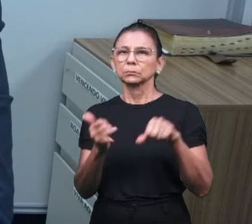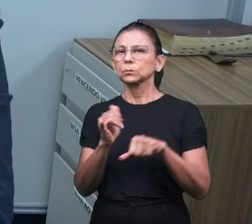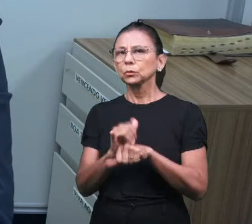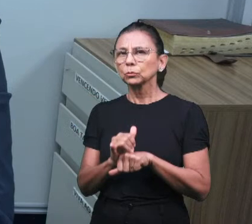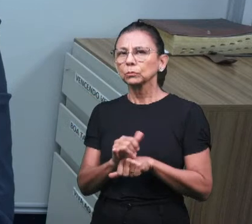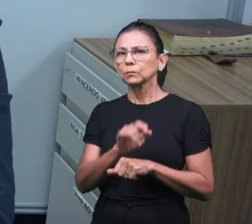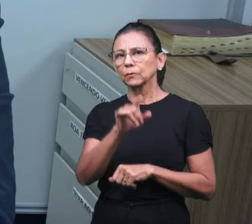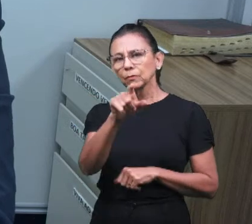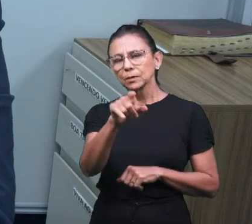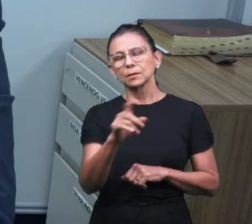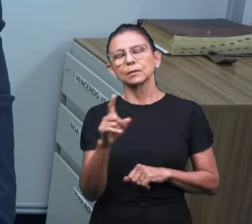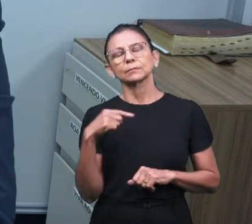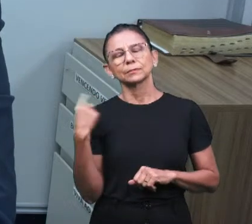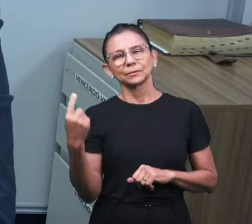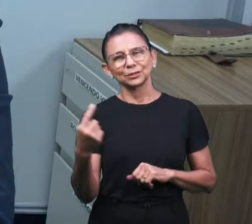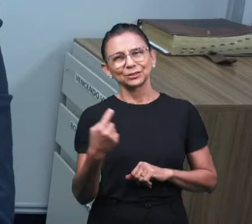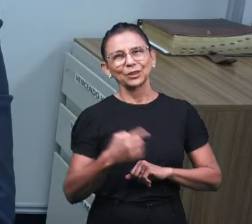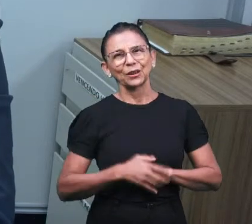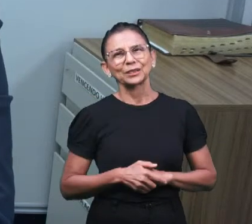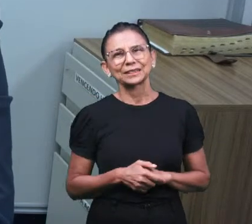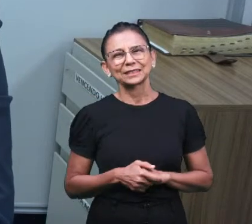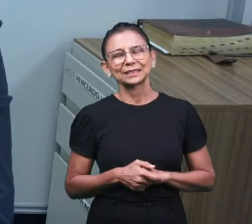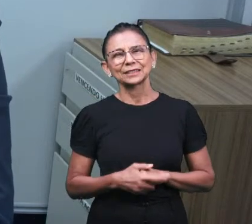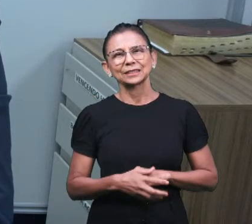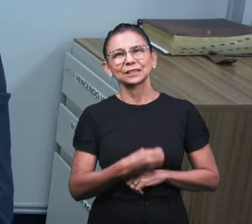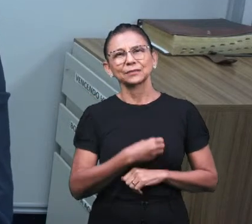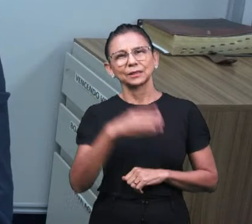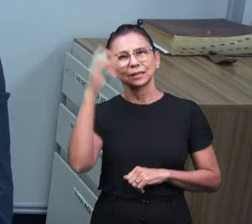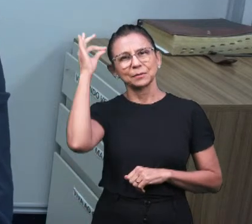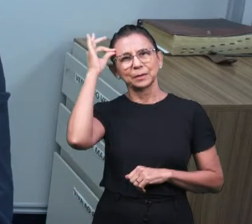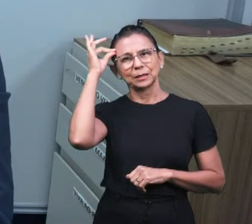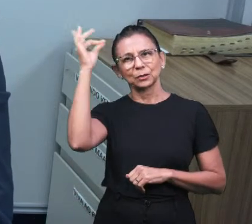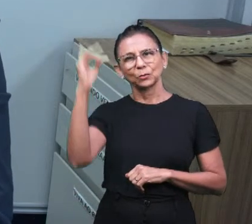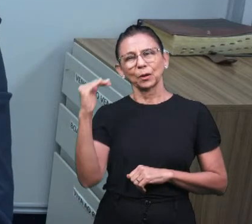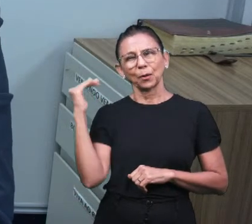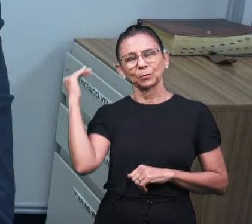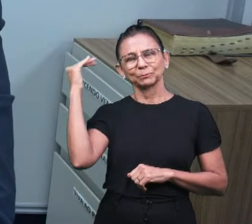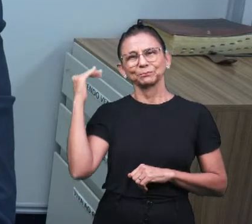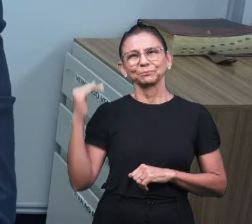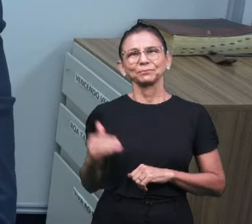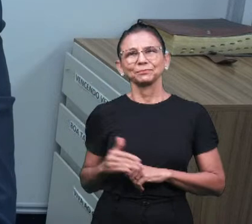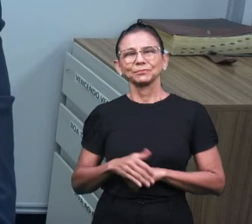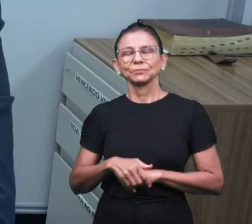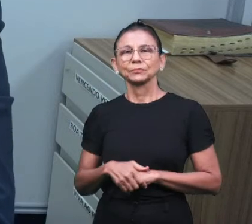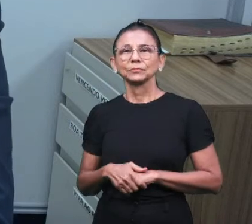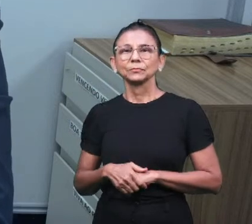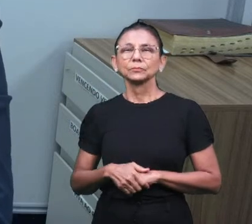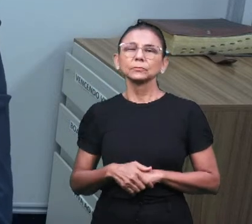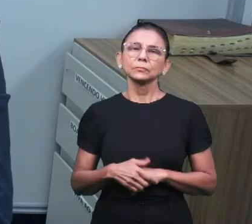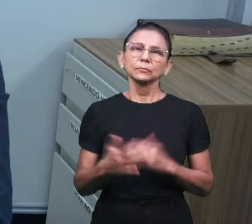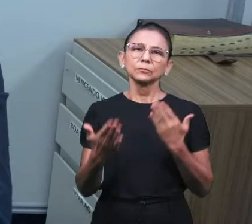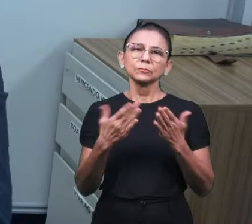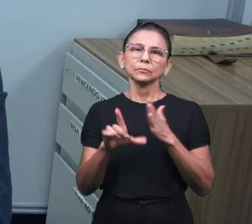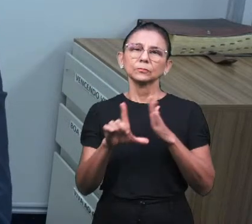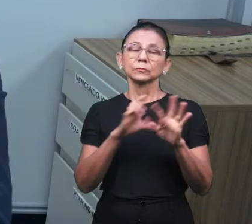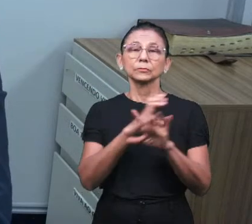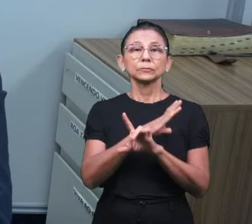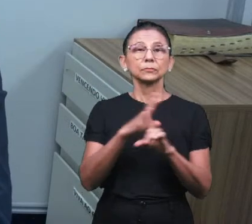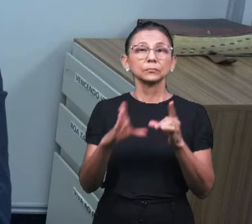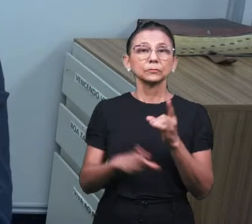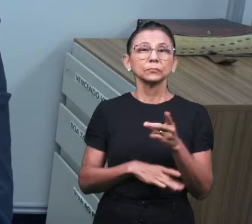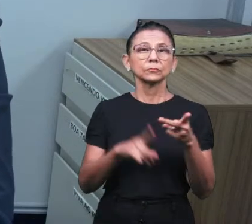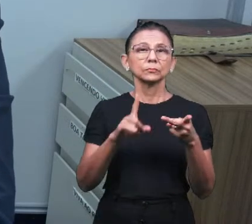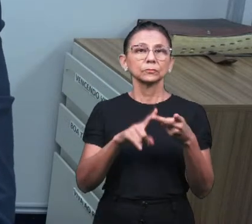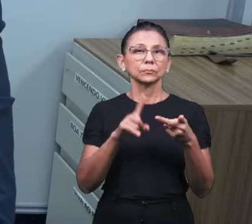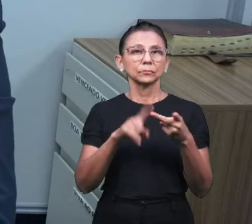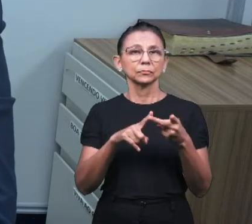você, para nós, para nos alimentarmos daquilo que o Senhor tem para nós. Os nossos pré-cultos, os cultos todos os